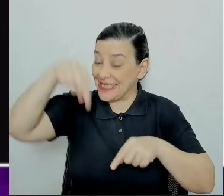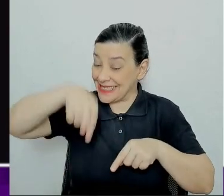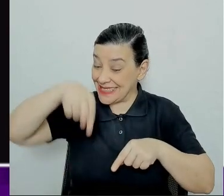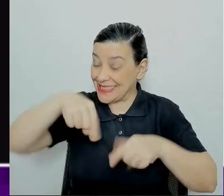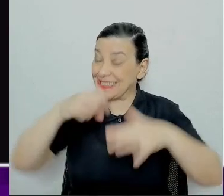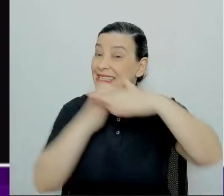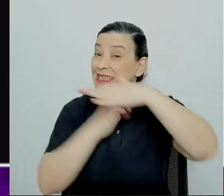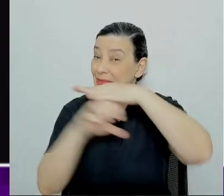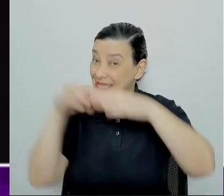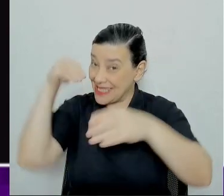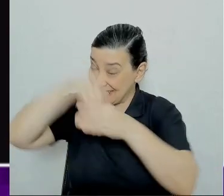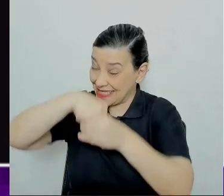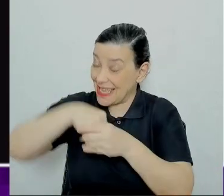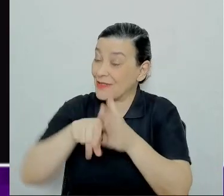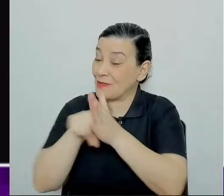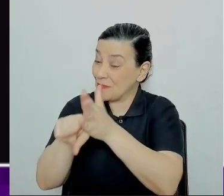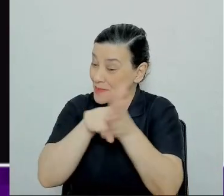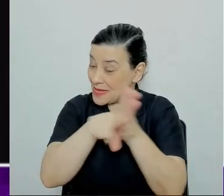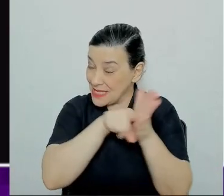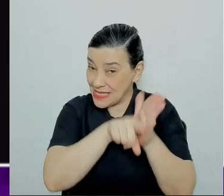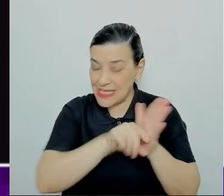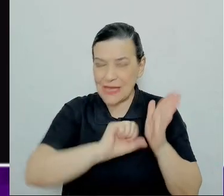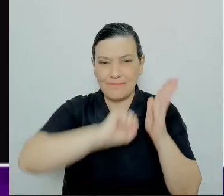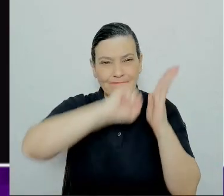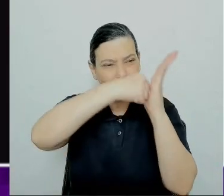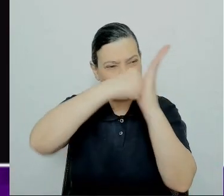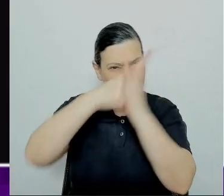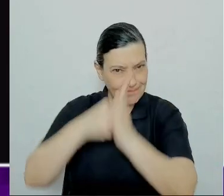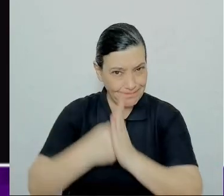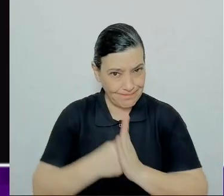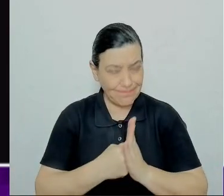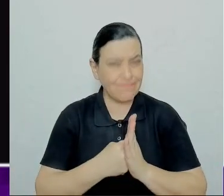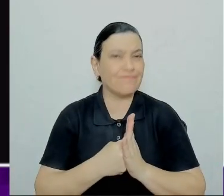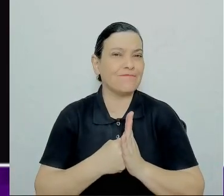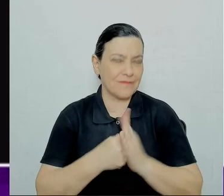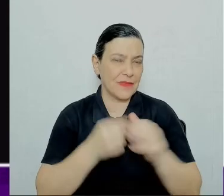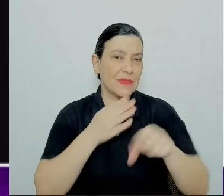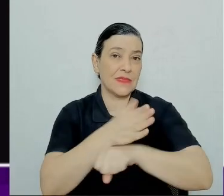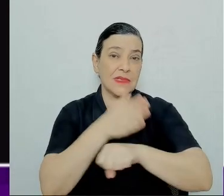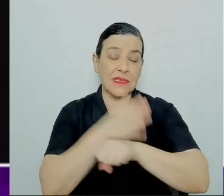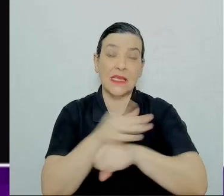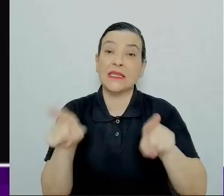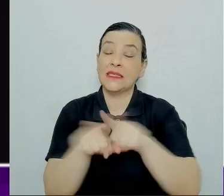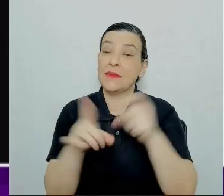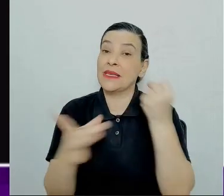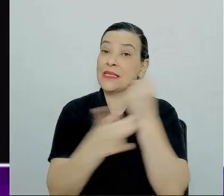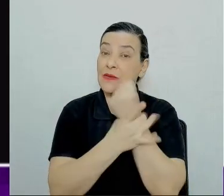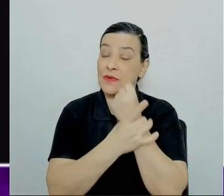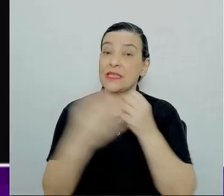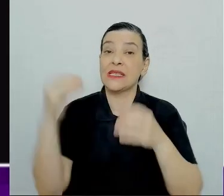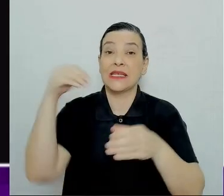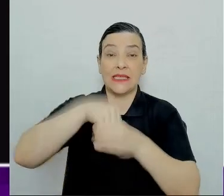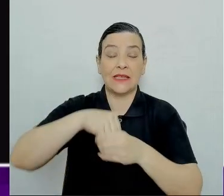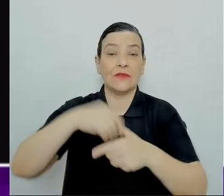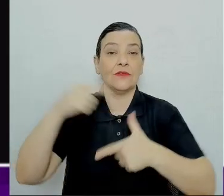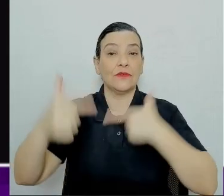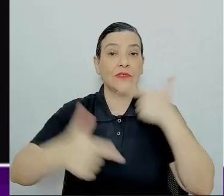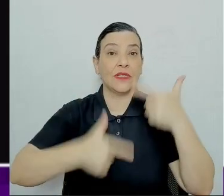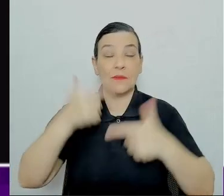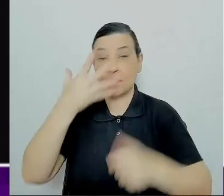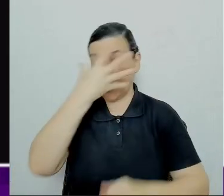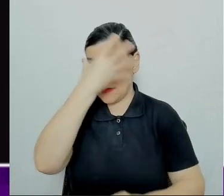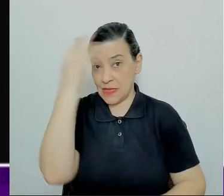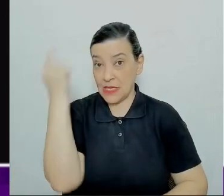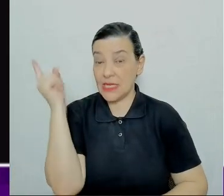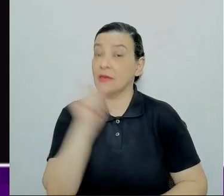Blinde as suas aplicações, garanta, né, esses níveis de segurança dentro do seu ambiente, mas não se esqueça de olhar